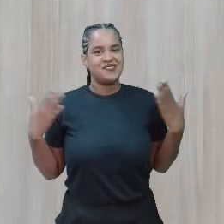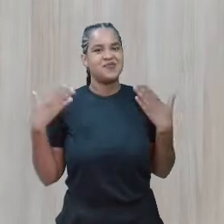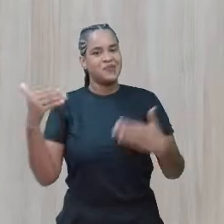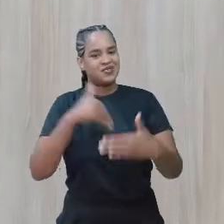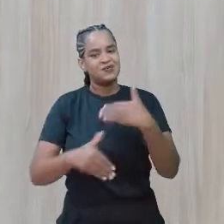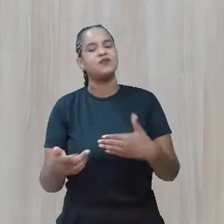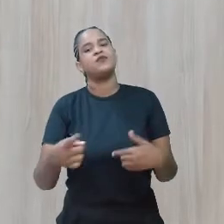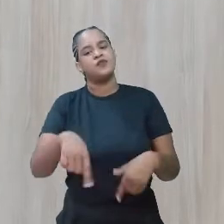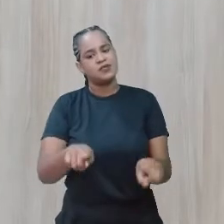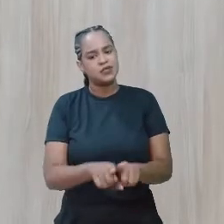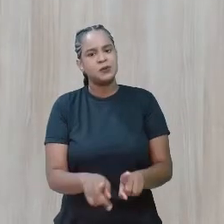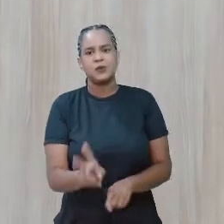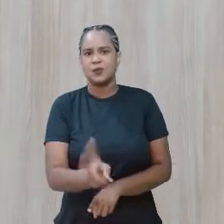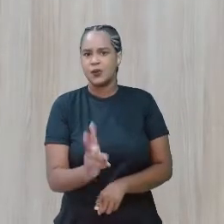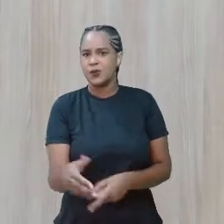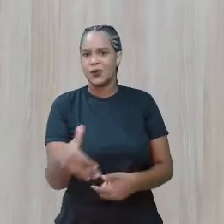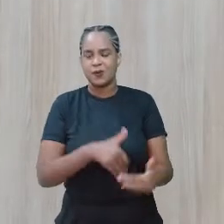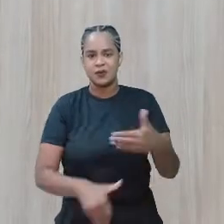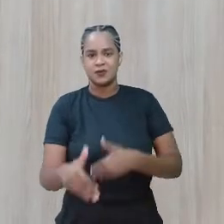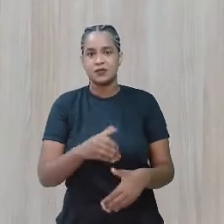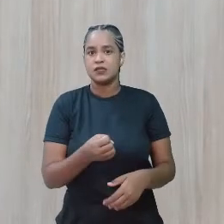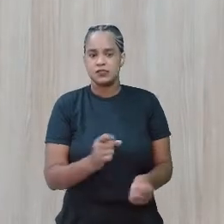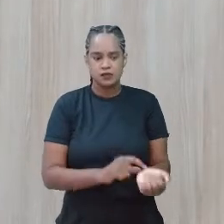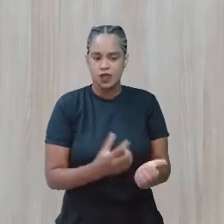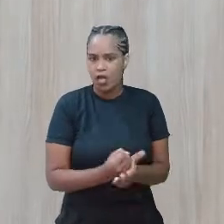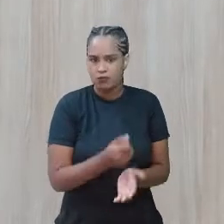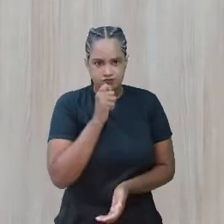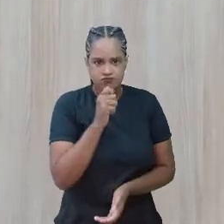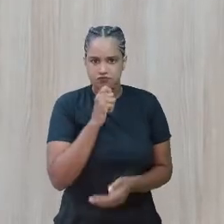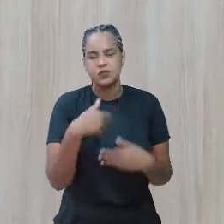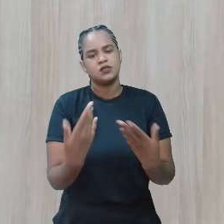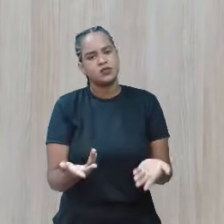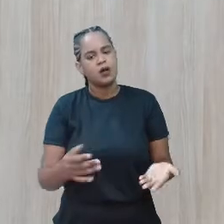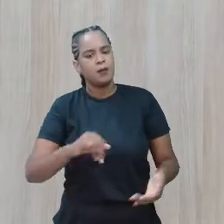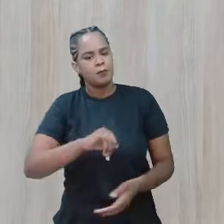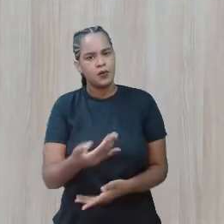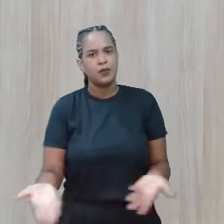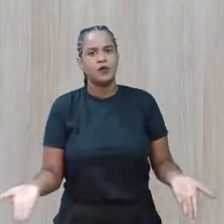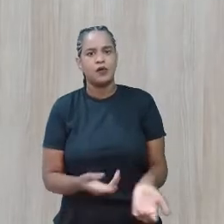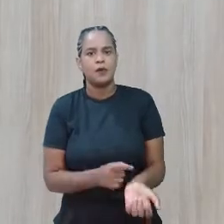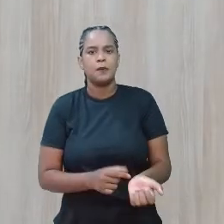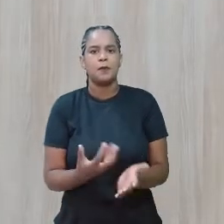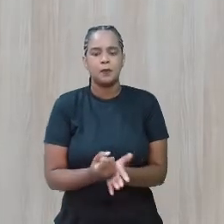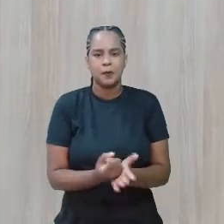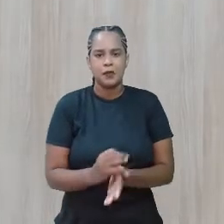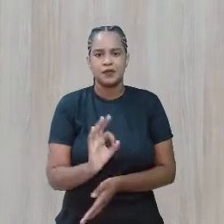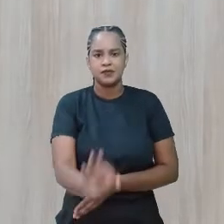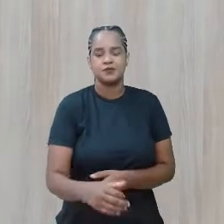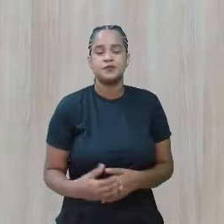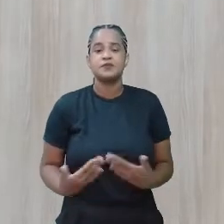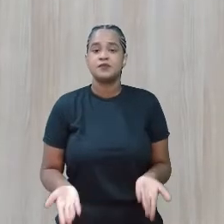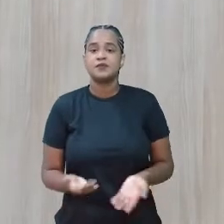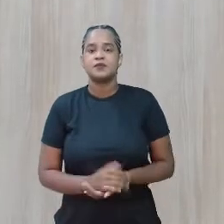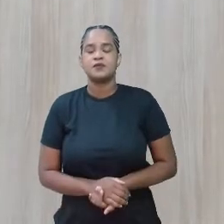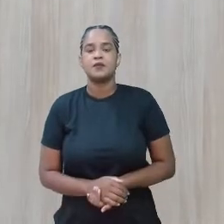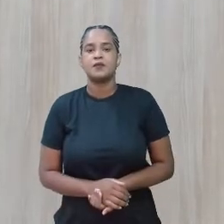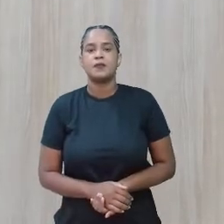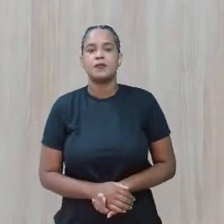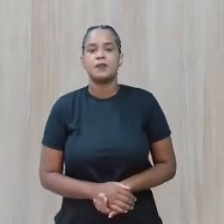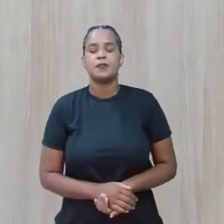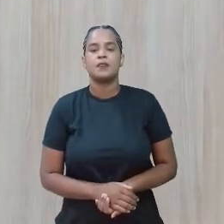vamos continuar nessa participação. E quem não baixou ainda, baixa aí o aplicativo, pessoal. Mas, para mostrar que a gente vai ter